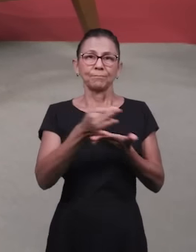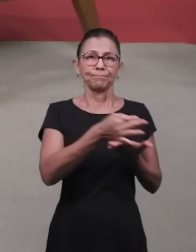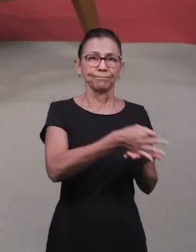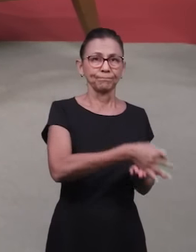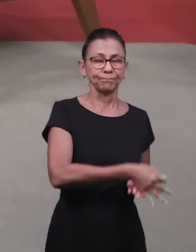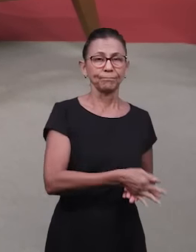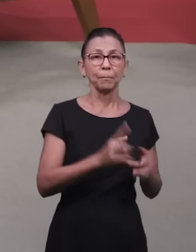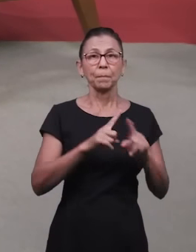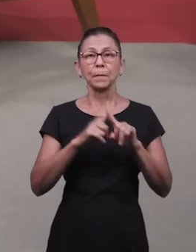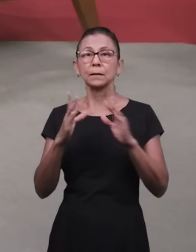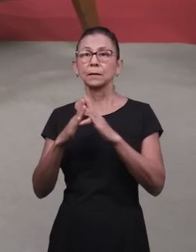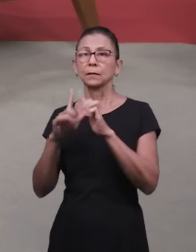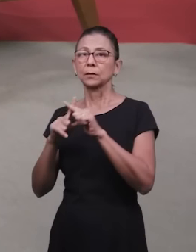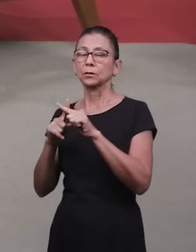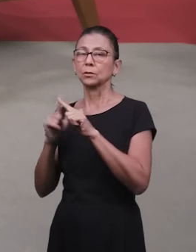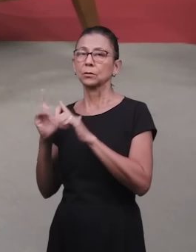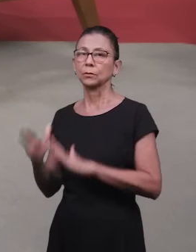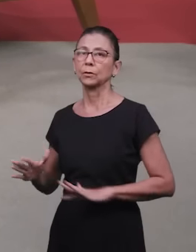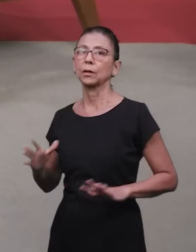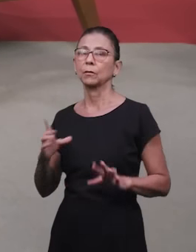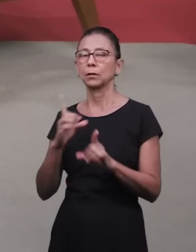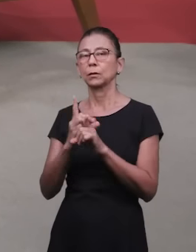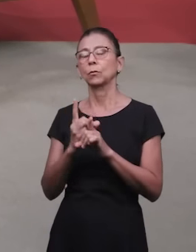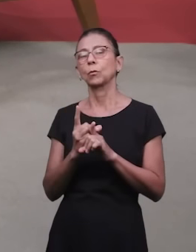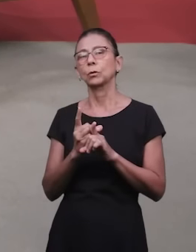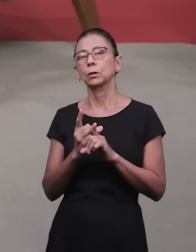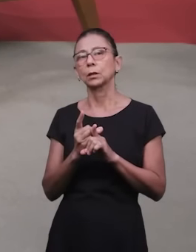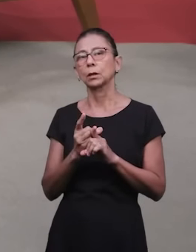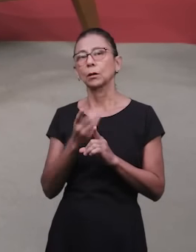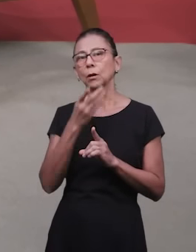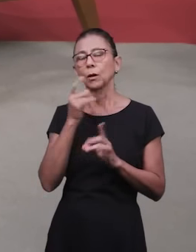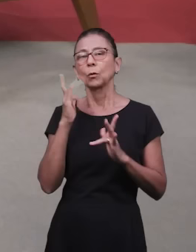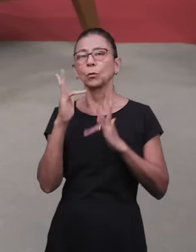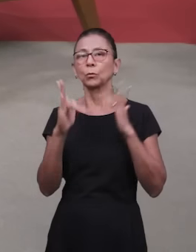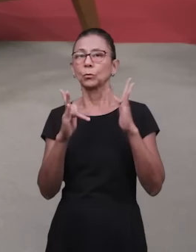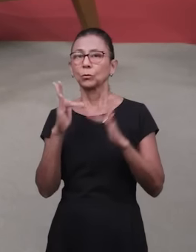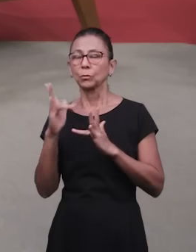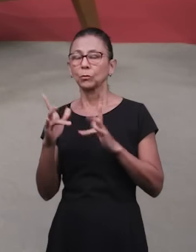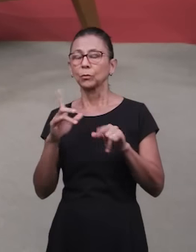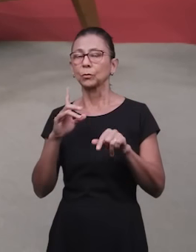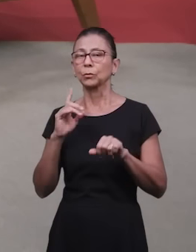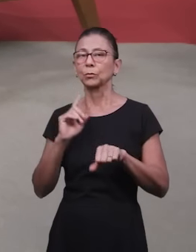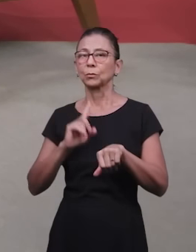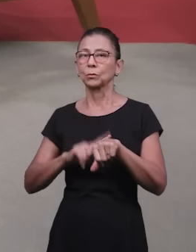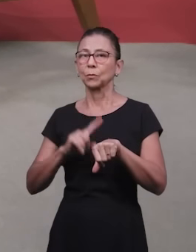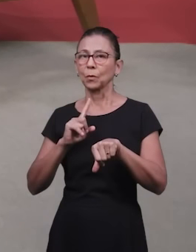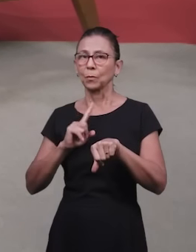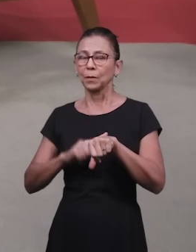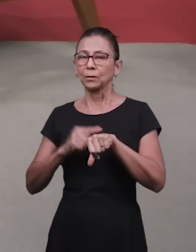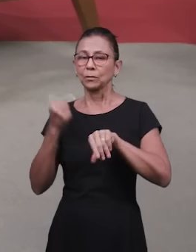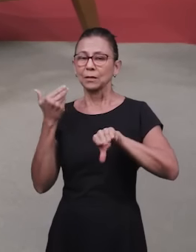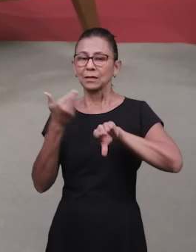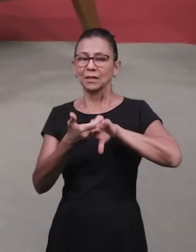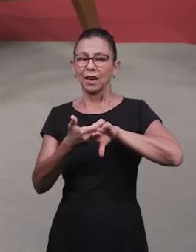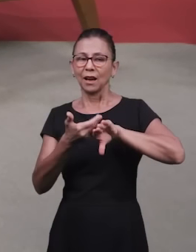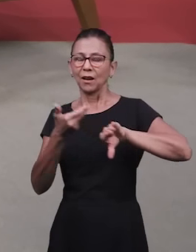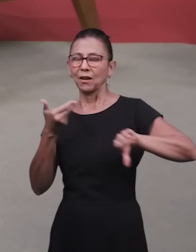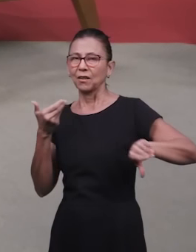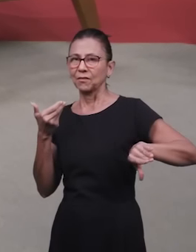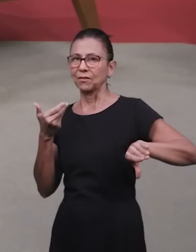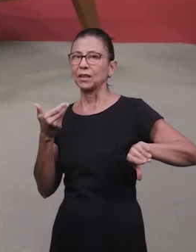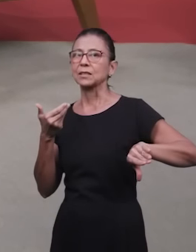o noivo, que é profeticamente o Senhor Jesus, quando se afasta destes guardas, que são apóstatas. E